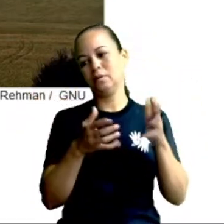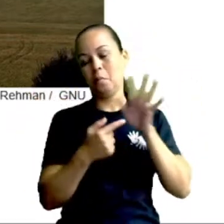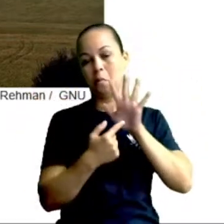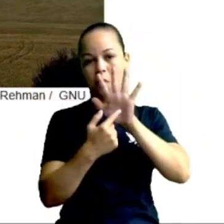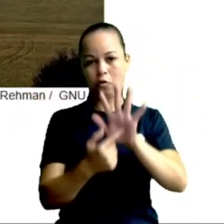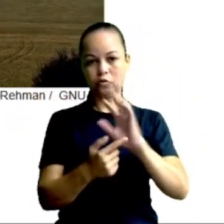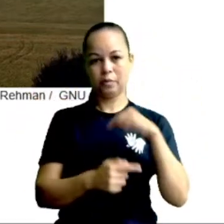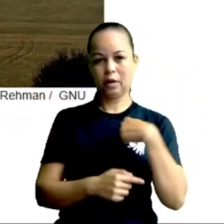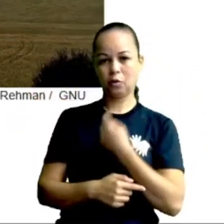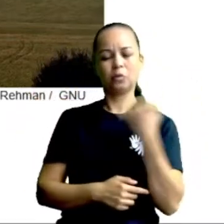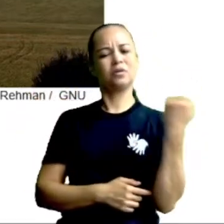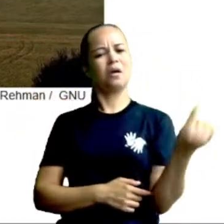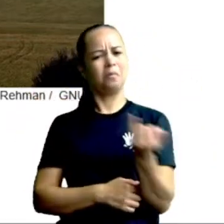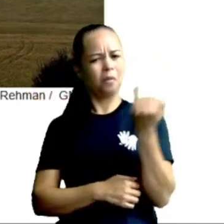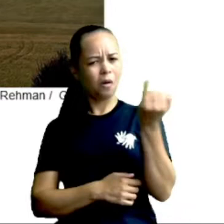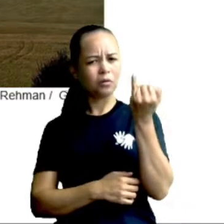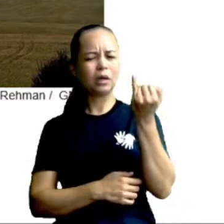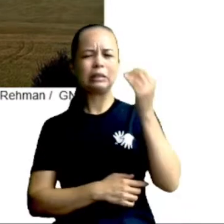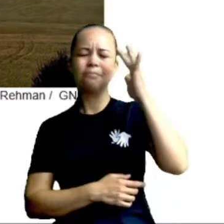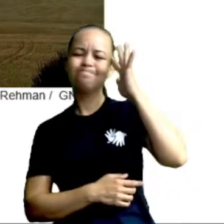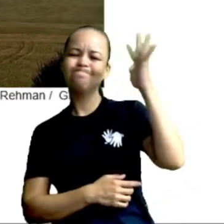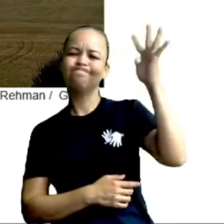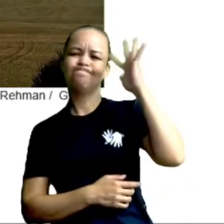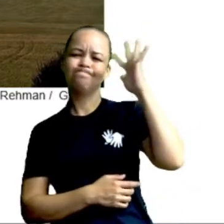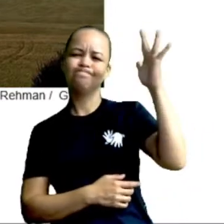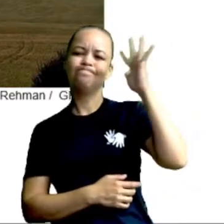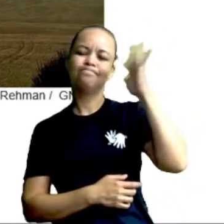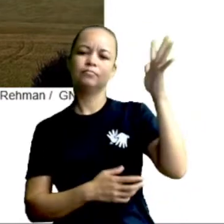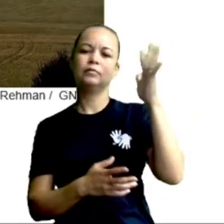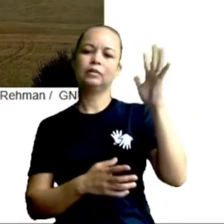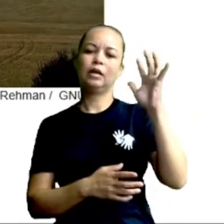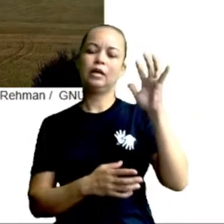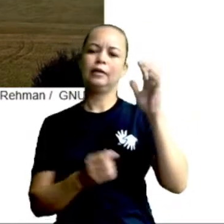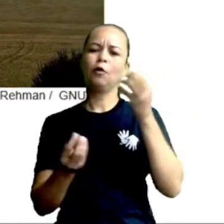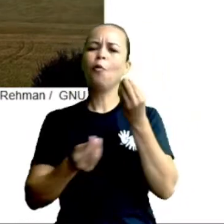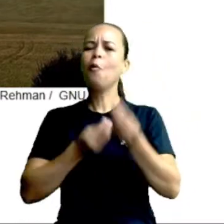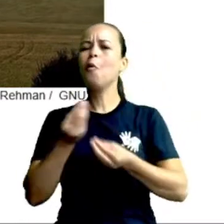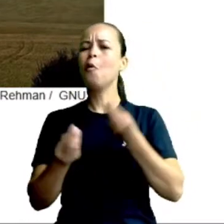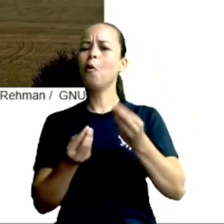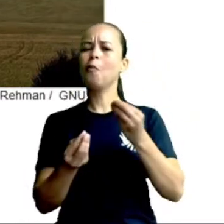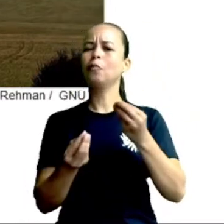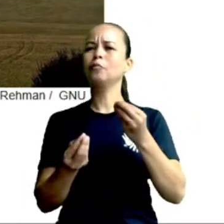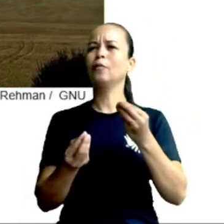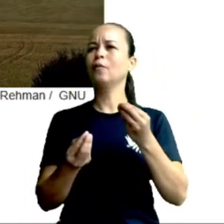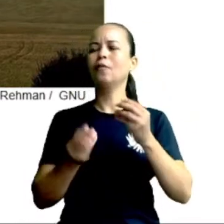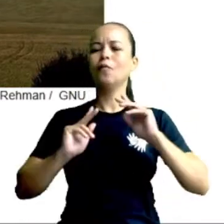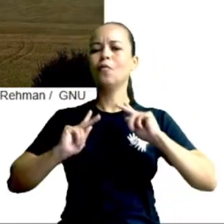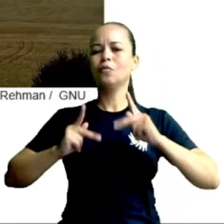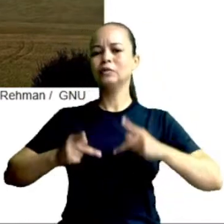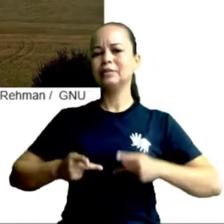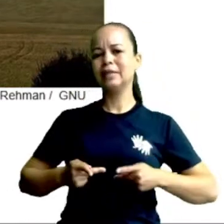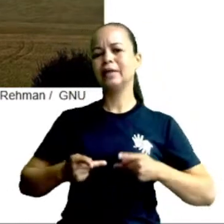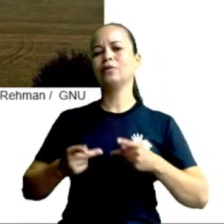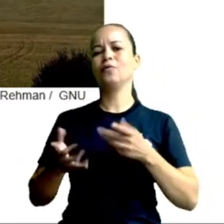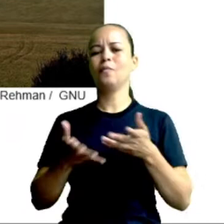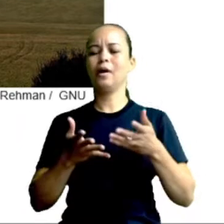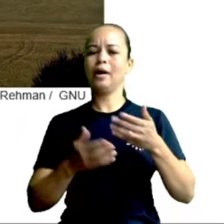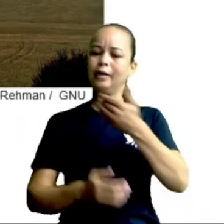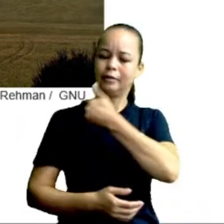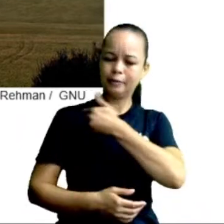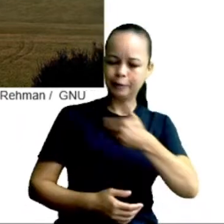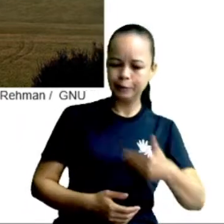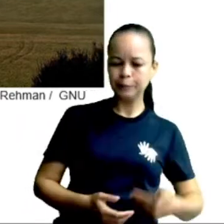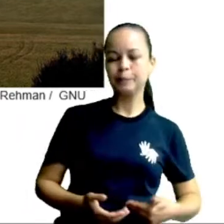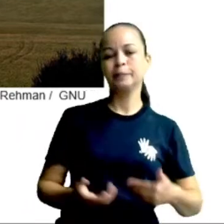o quão é importante a gente refletir, né, nas nossas ações, o quanto o homem, né, enquanto os